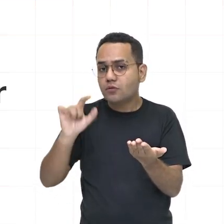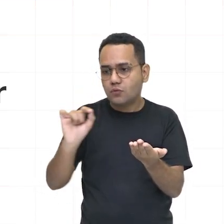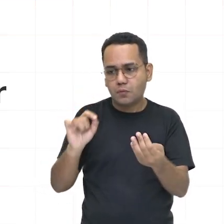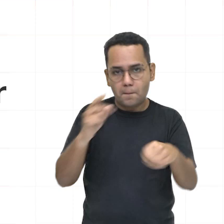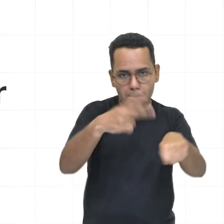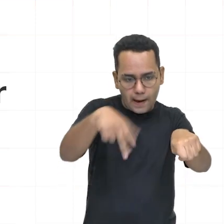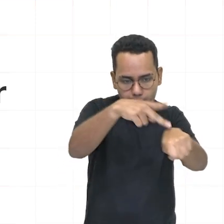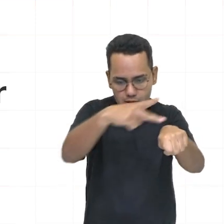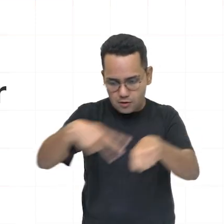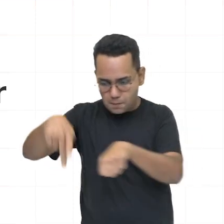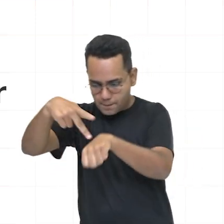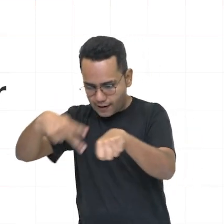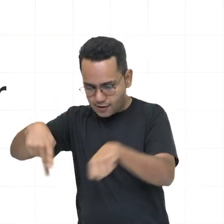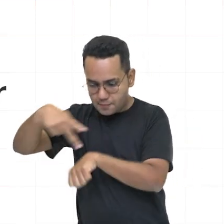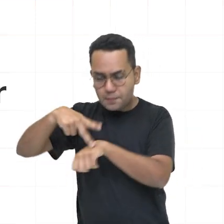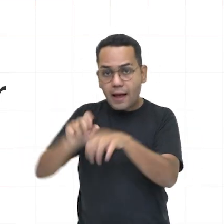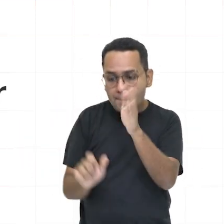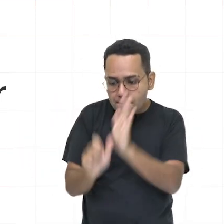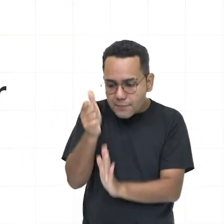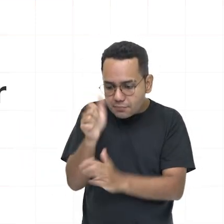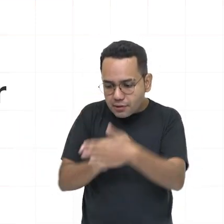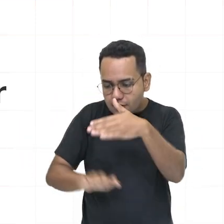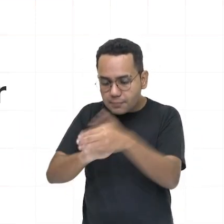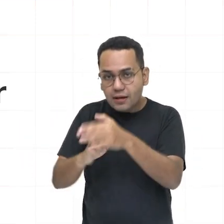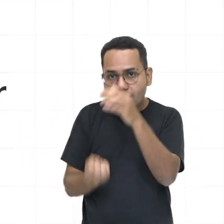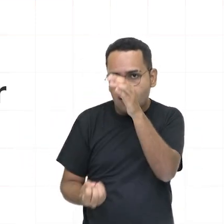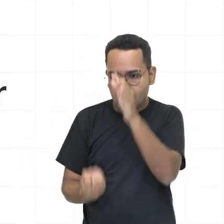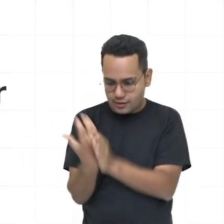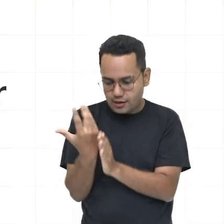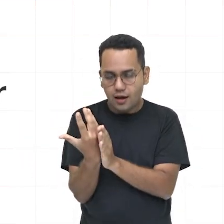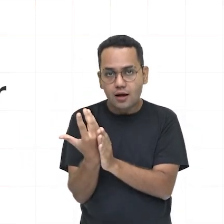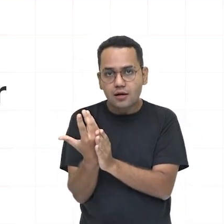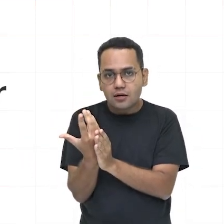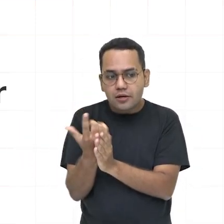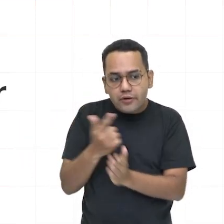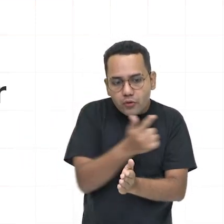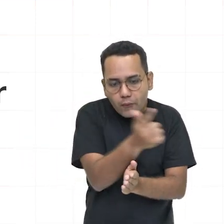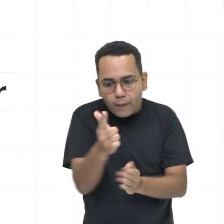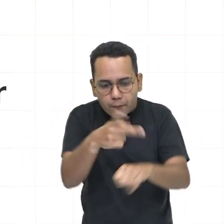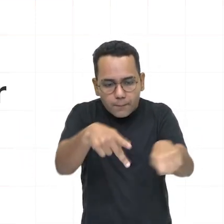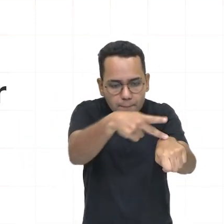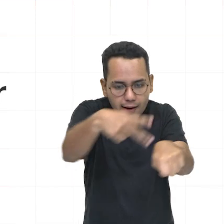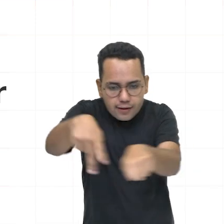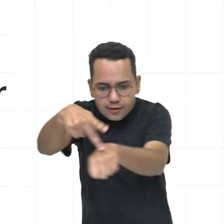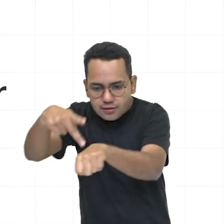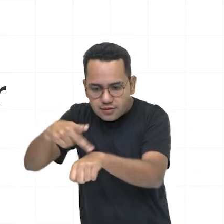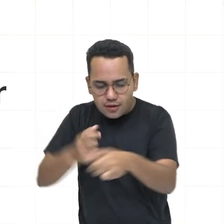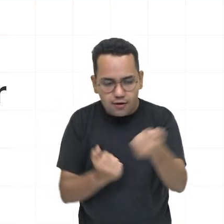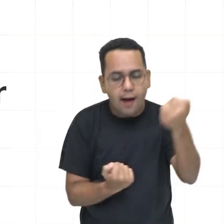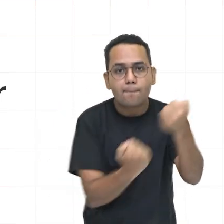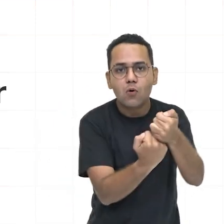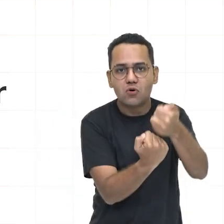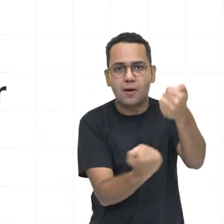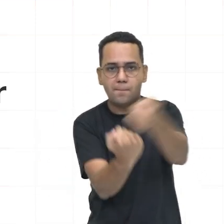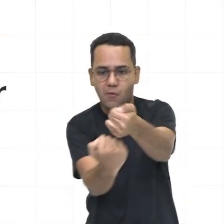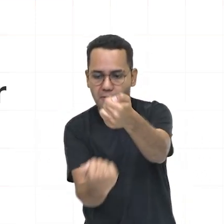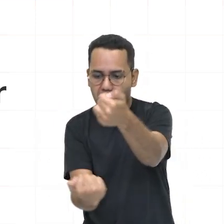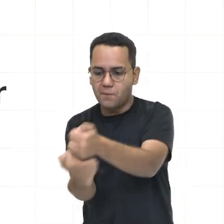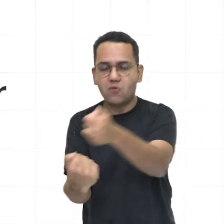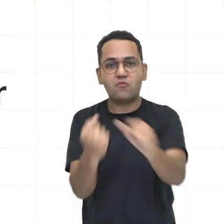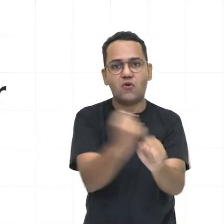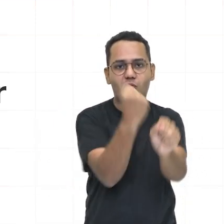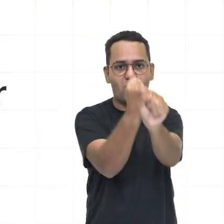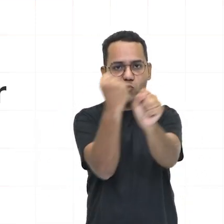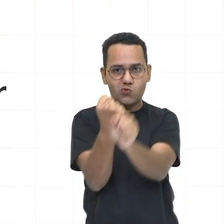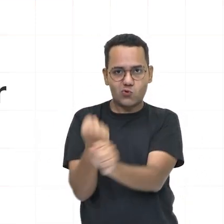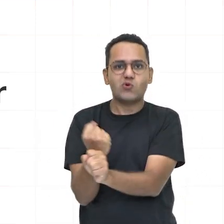mundo. Então, se você consultou aí, por exemplo, quando eu falei, pergunta para os seus amigos quais são as marcas dos